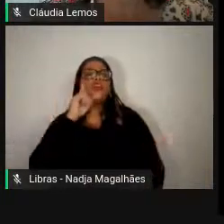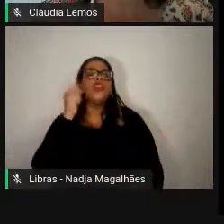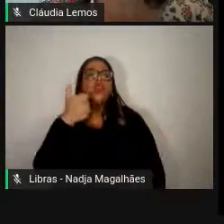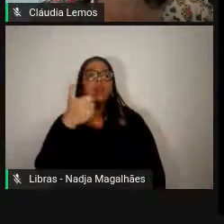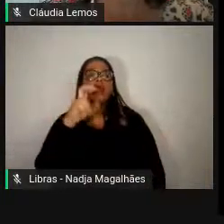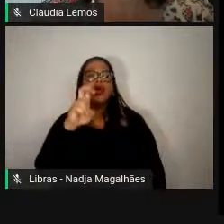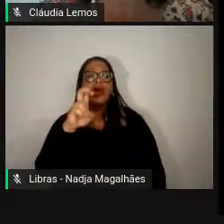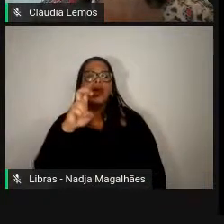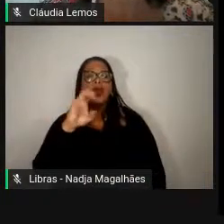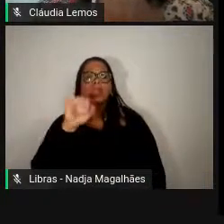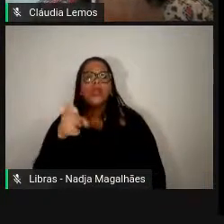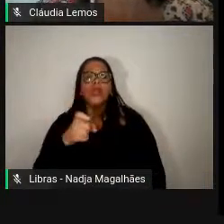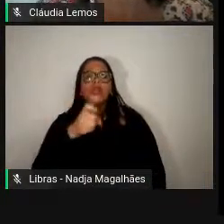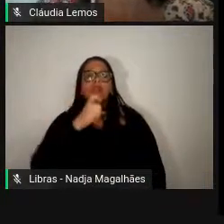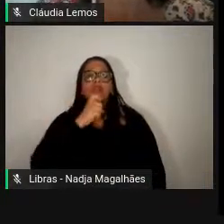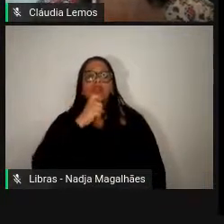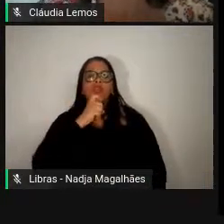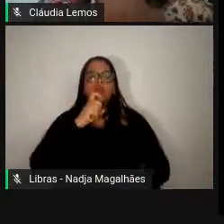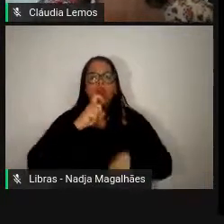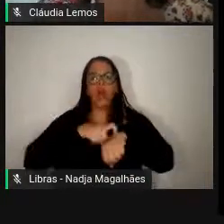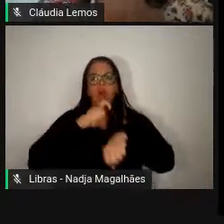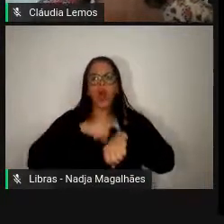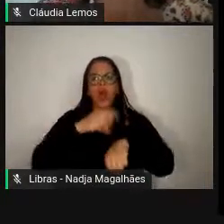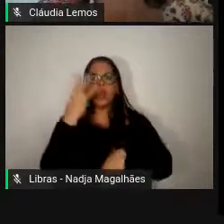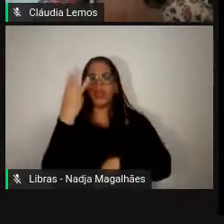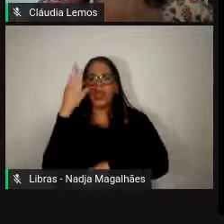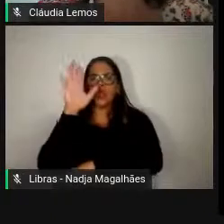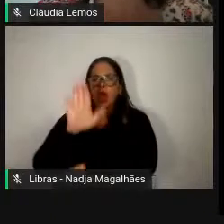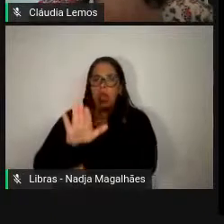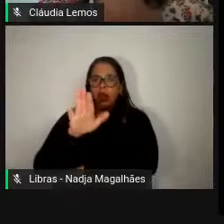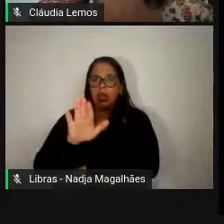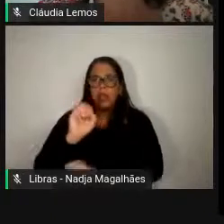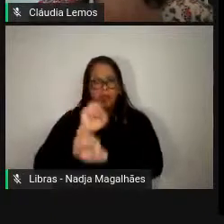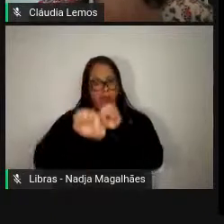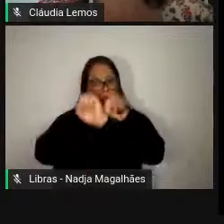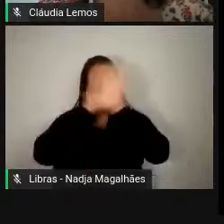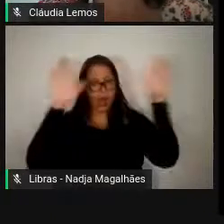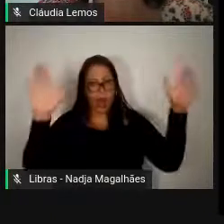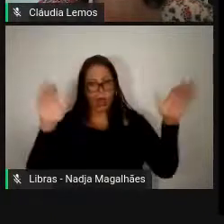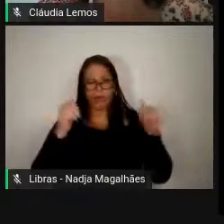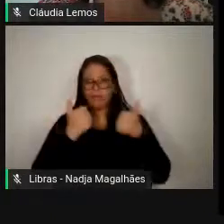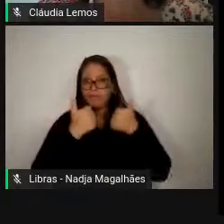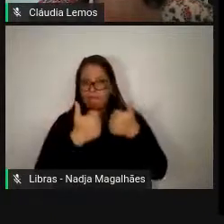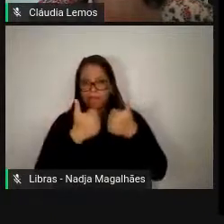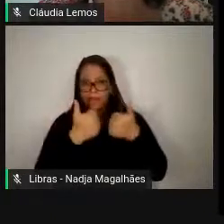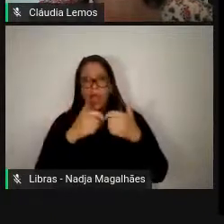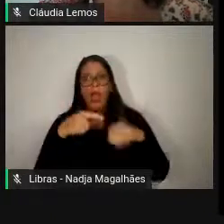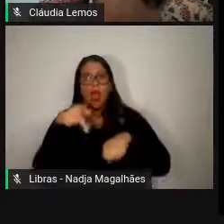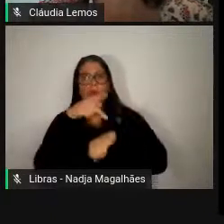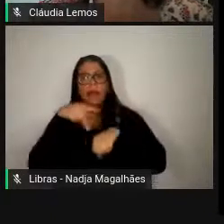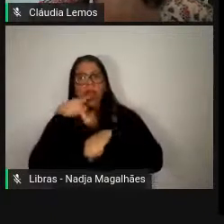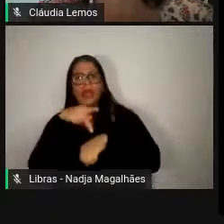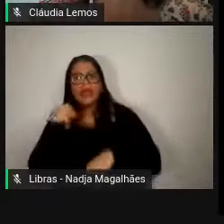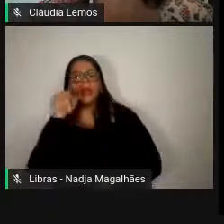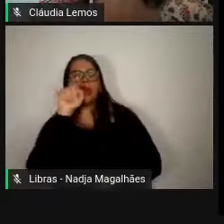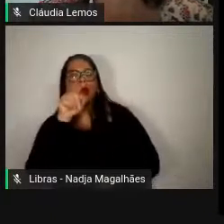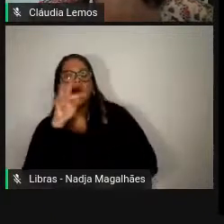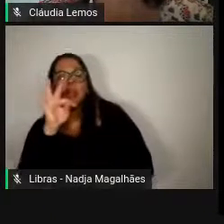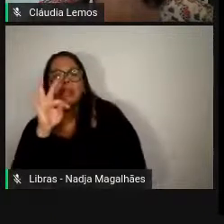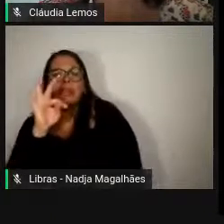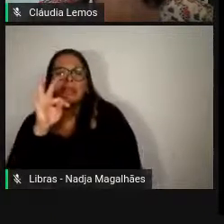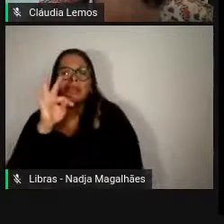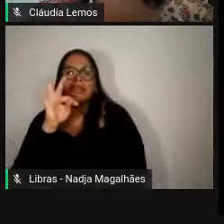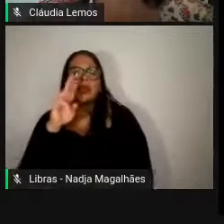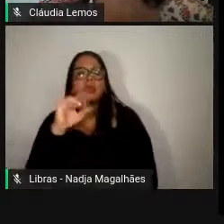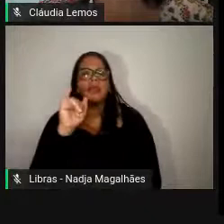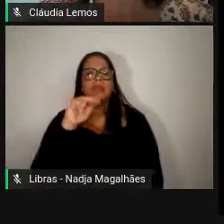às 3 da tarde. Super claro, né? Olha outra iniciativa. Trindade e Tobago. Você entra no site,